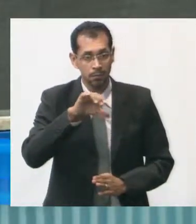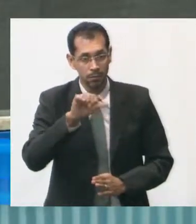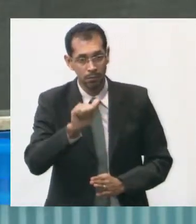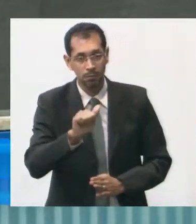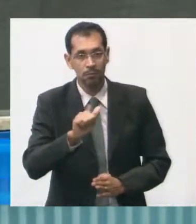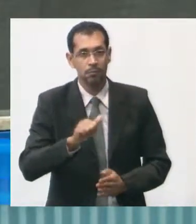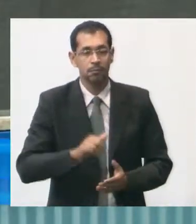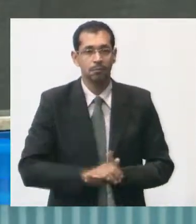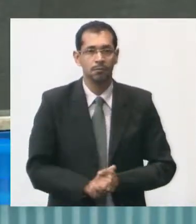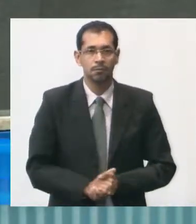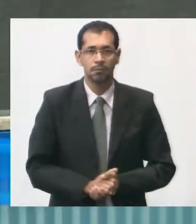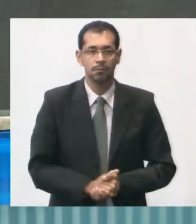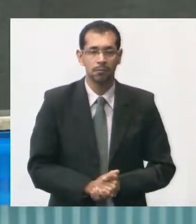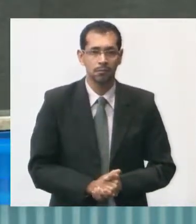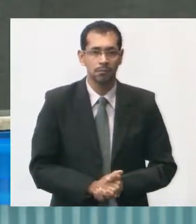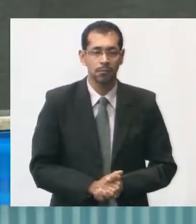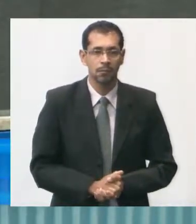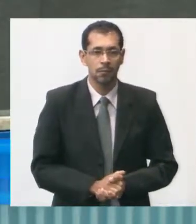pôde relatar